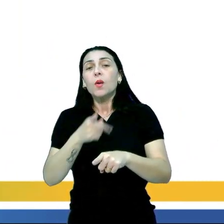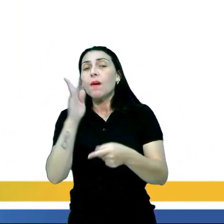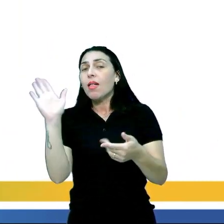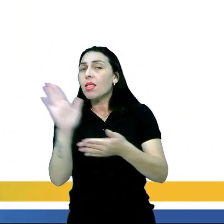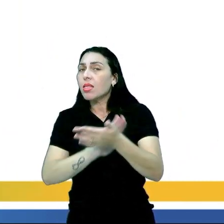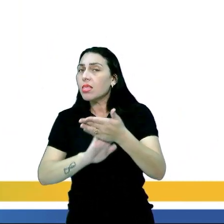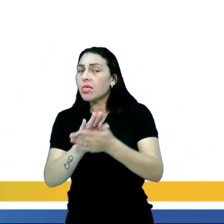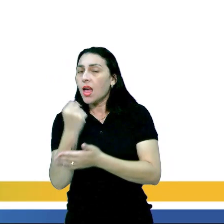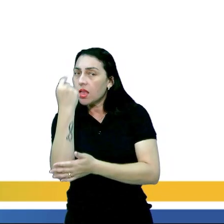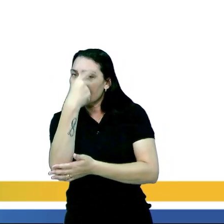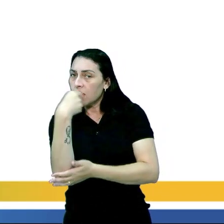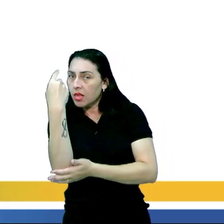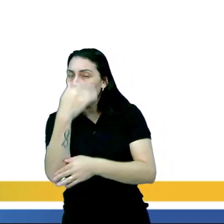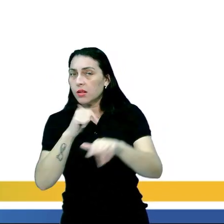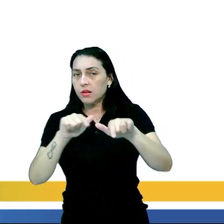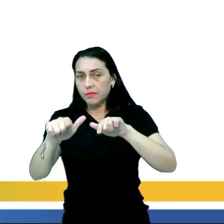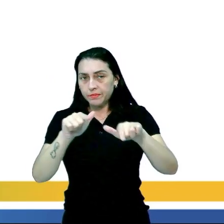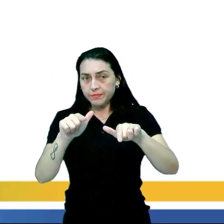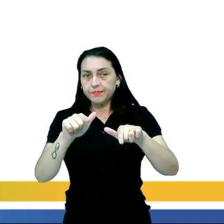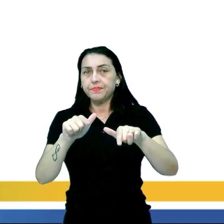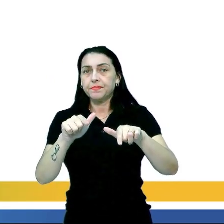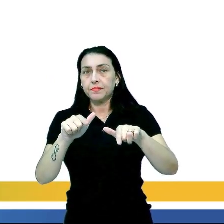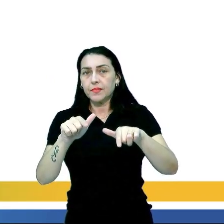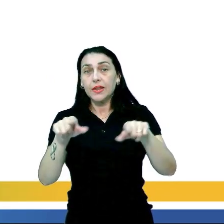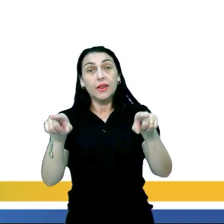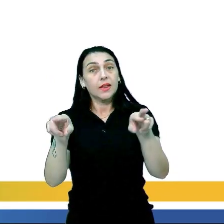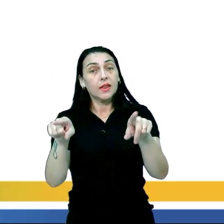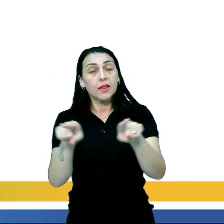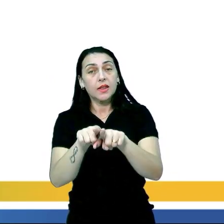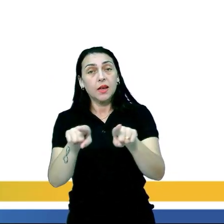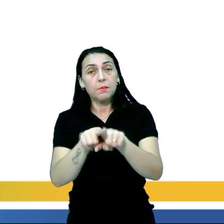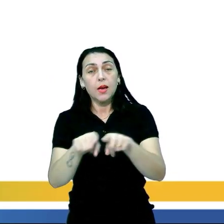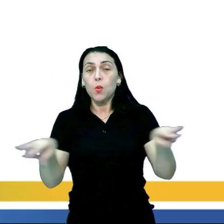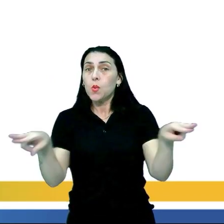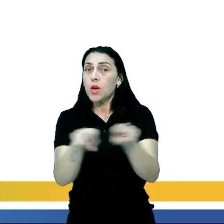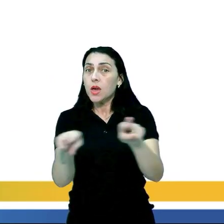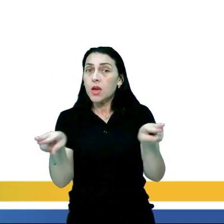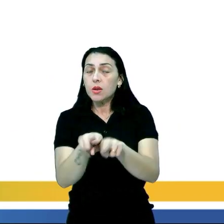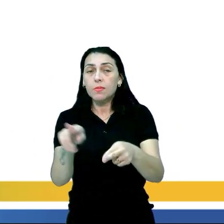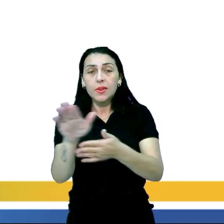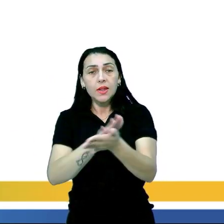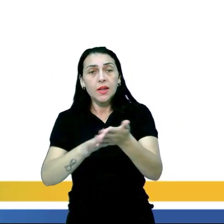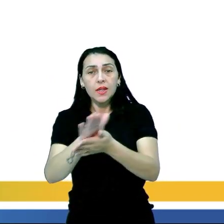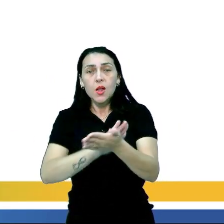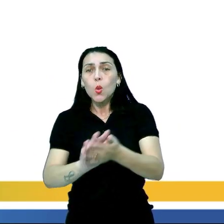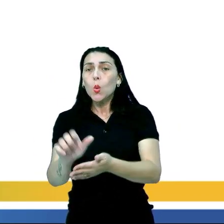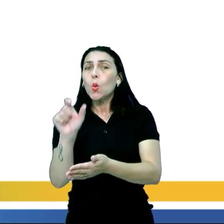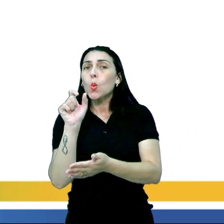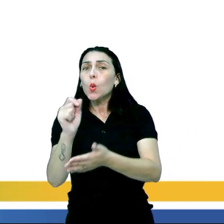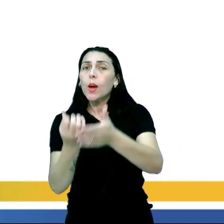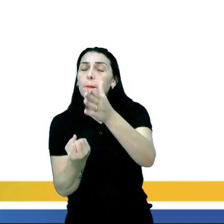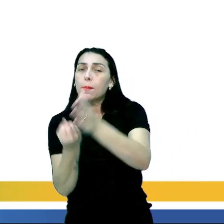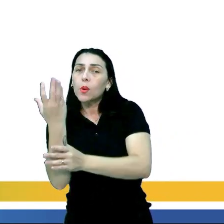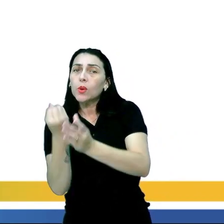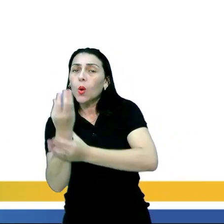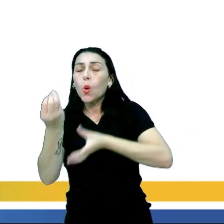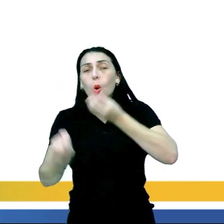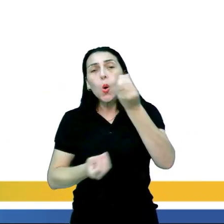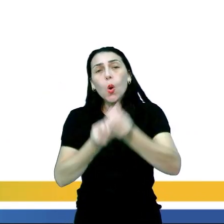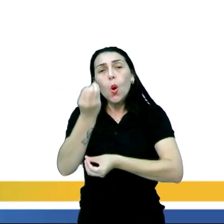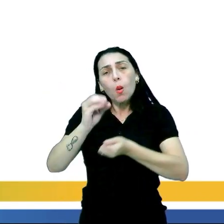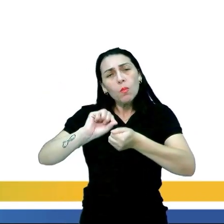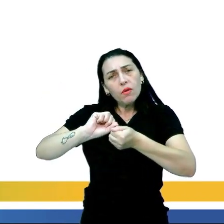as horas a serem trabalhadas, nem o ritmo de trabalho, nem o que é produzido e como vai